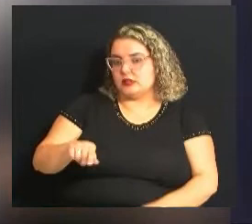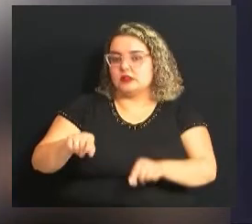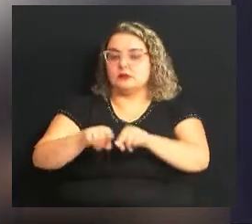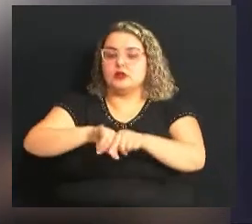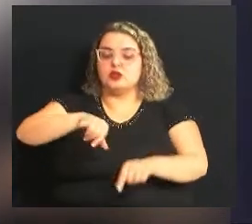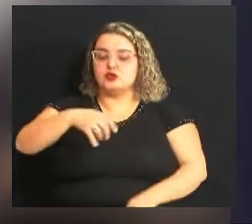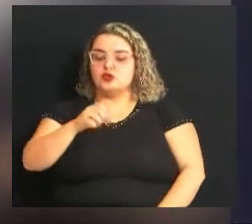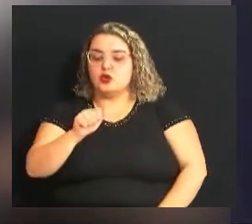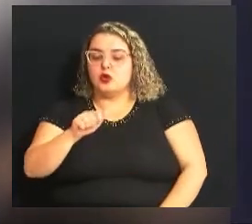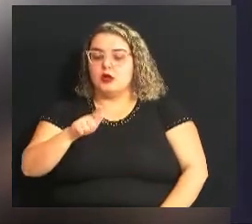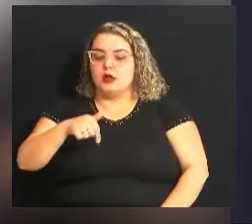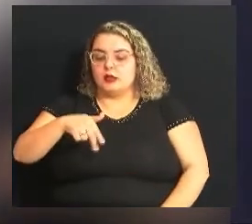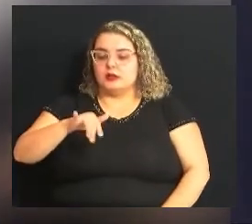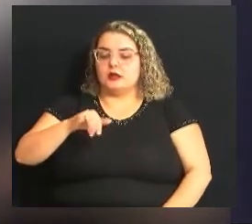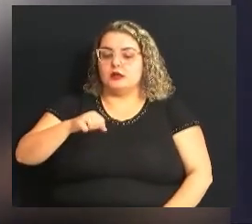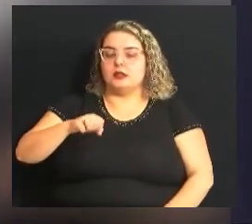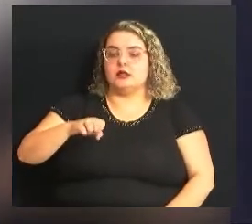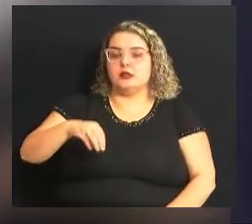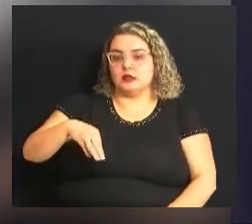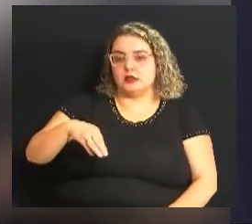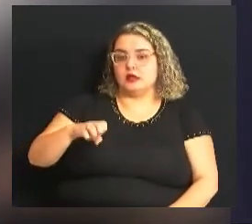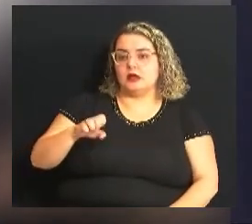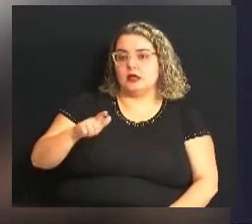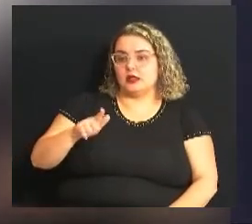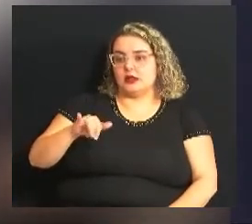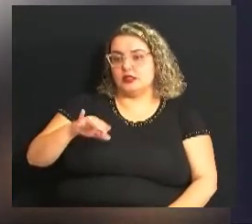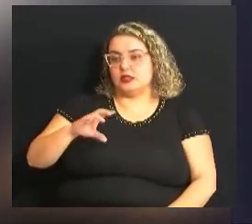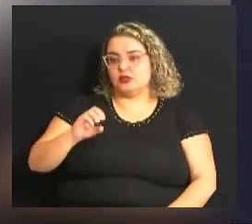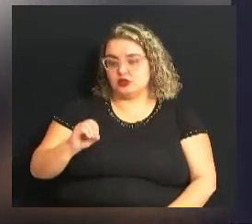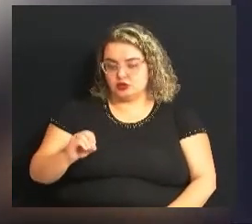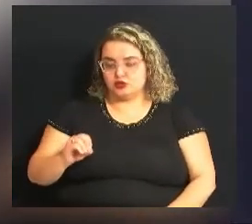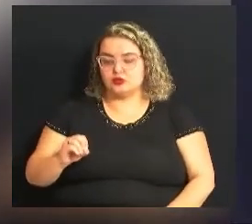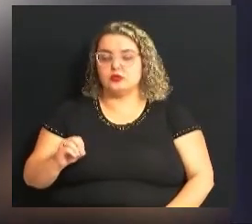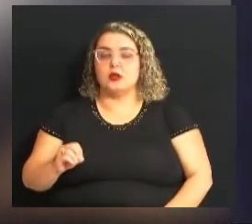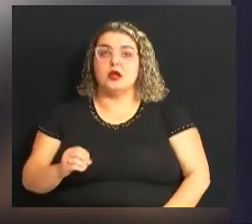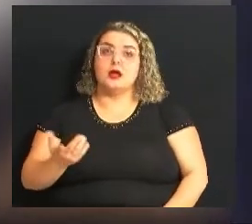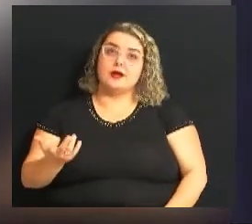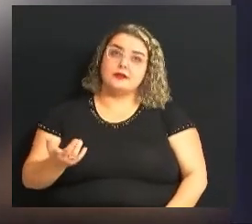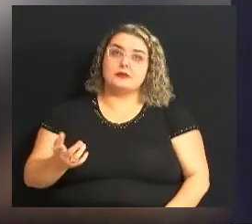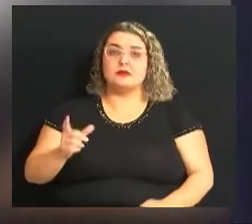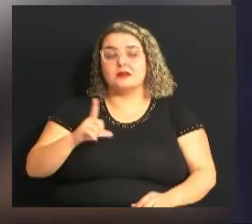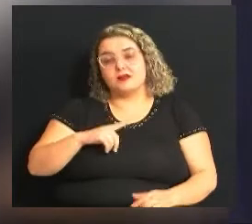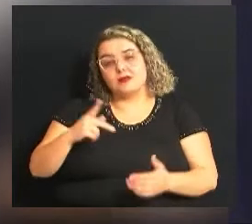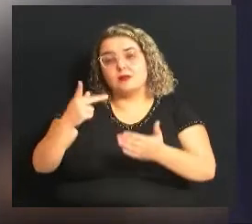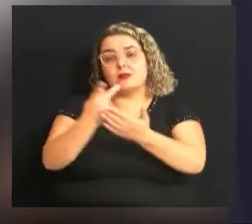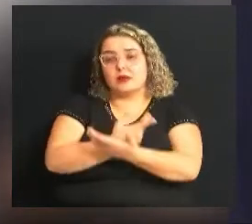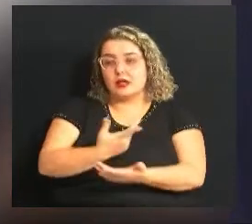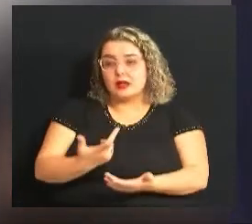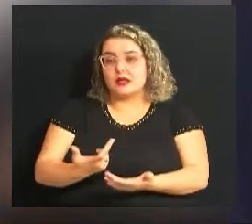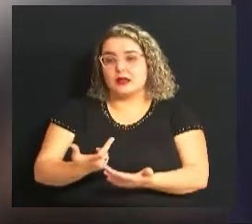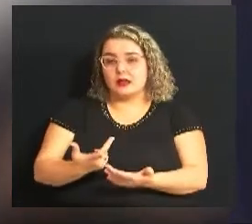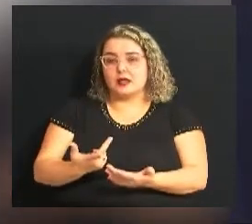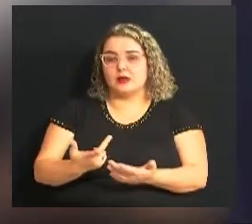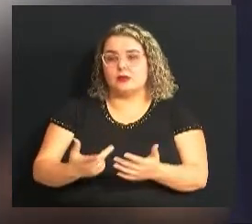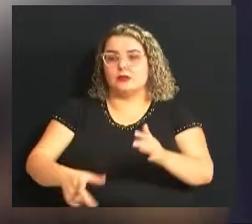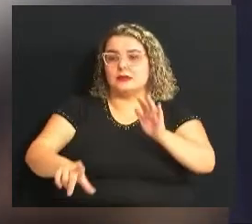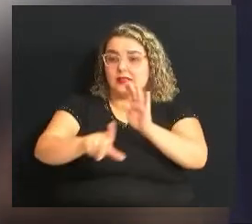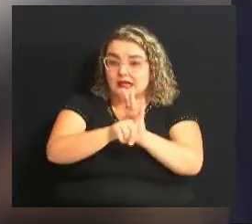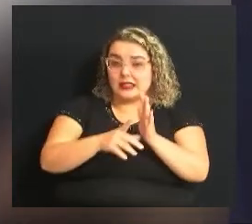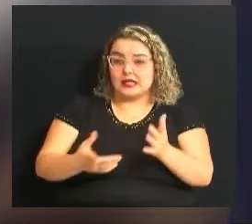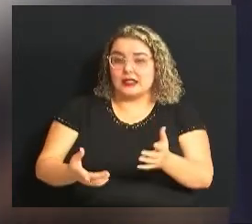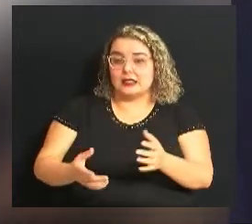é uma falha na elaboração da lei que deu um tratamento diferenciado para um tema que é